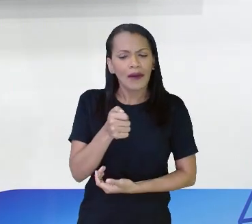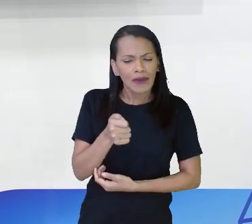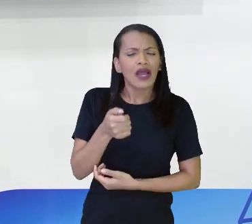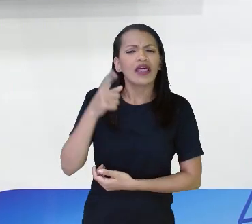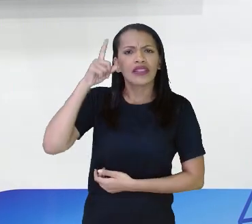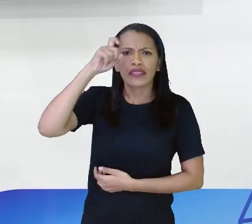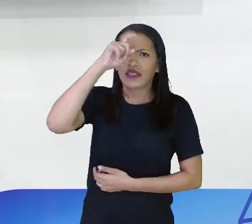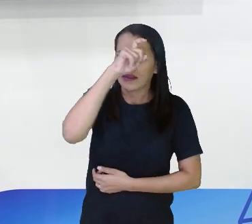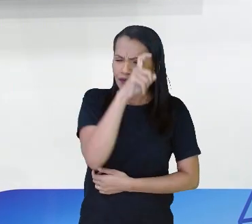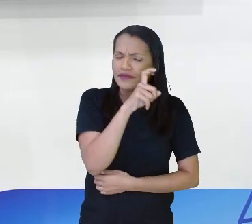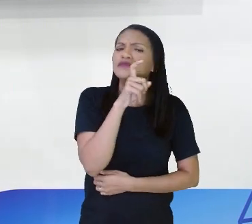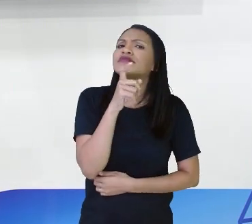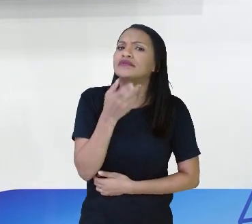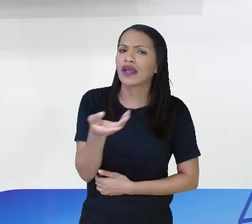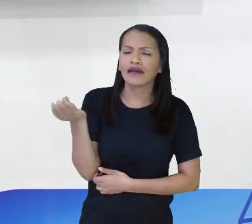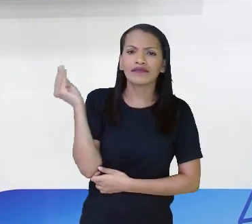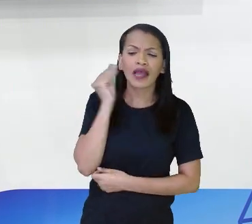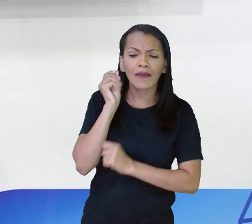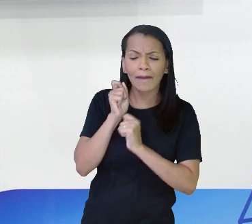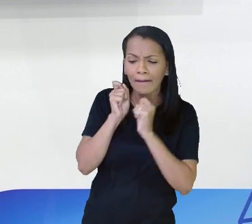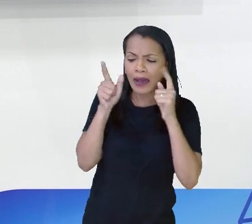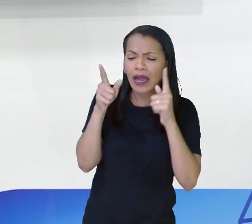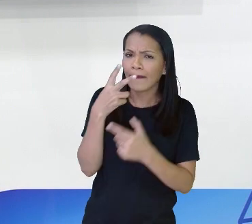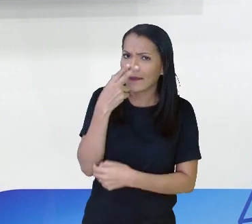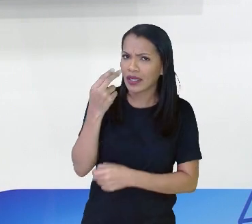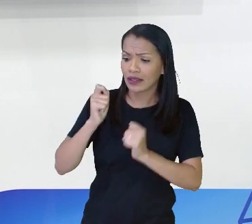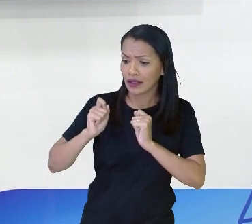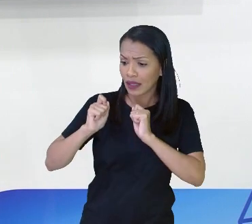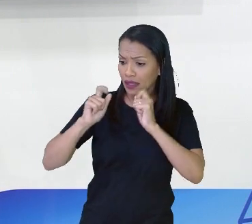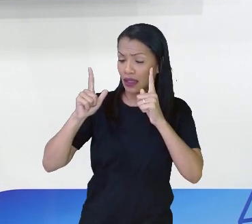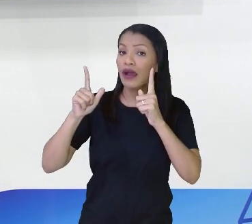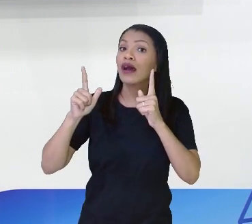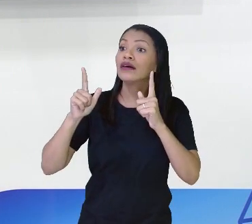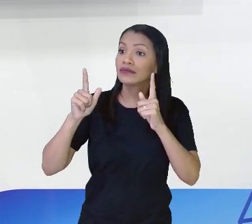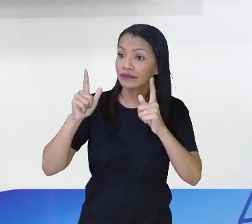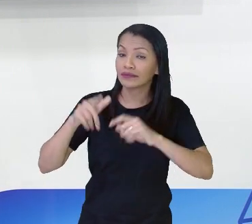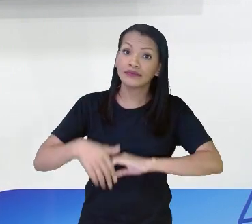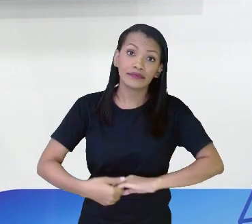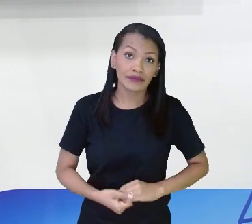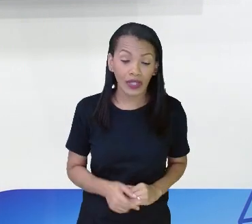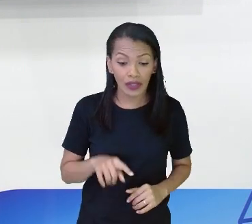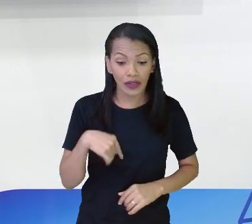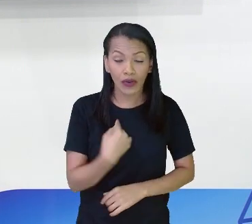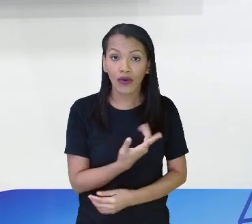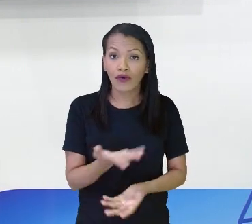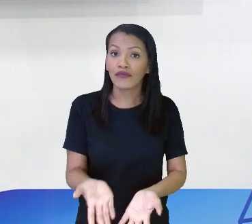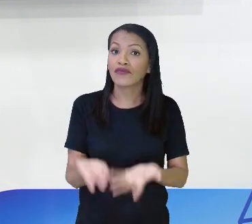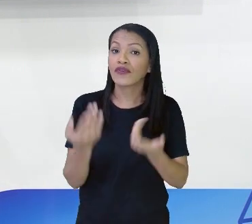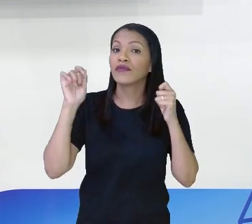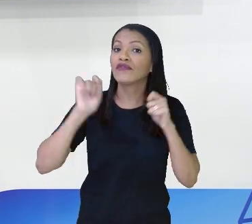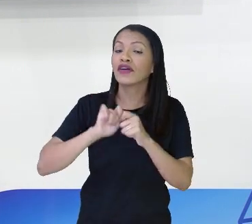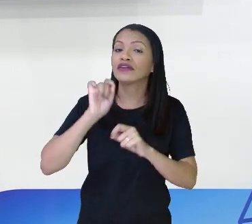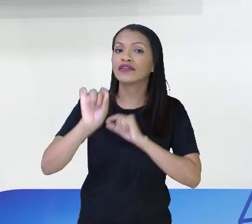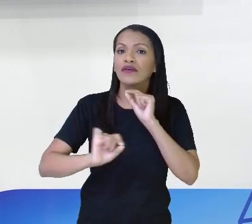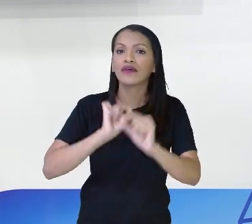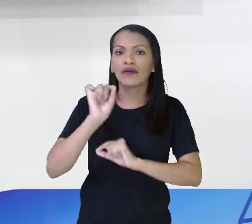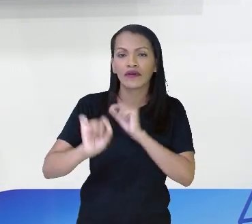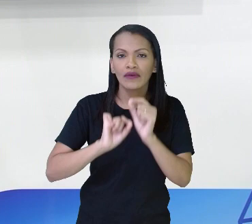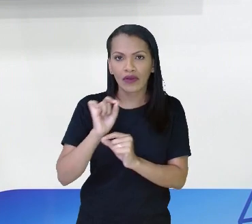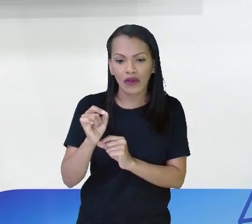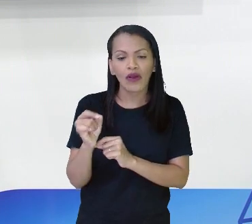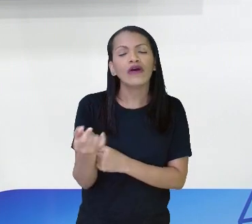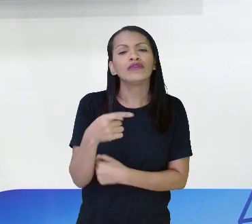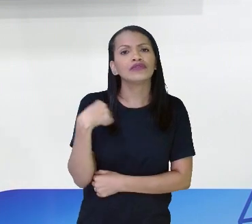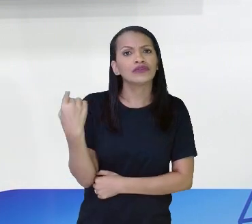ele vai assim, acordando, acho que ele está dormindo ainda. Enquanto ele acorda, nós vamos fazer o quê? Vamos dar os